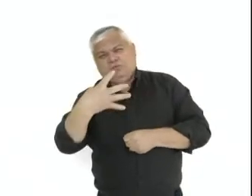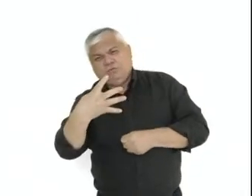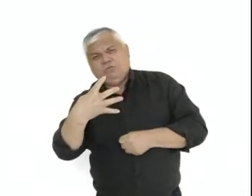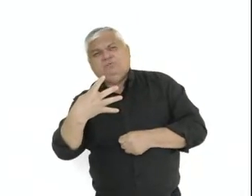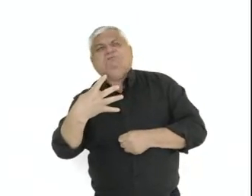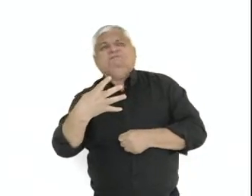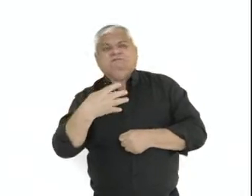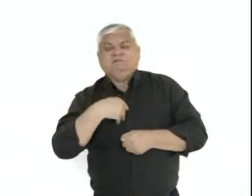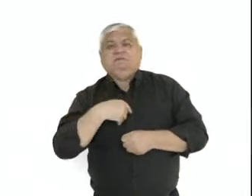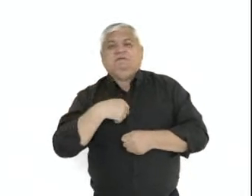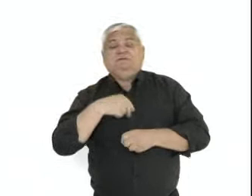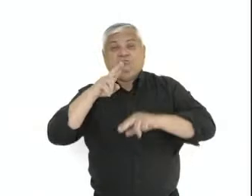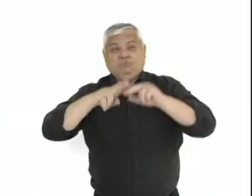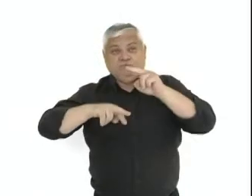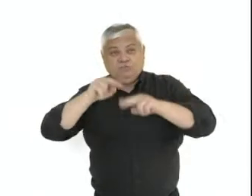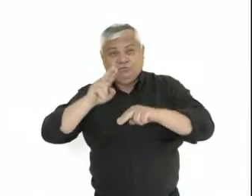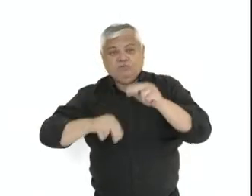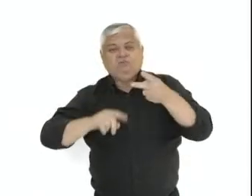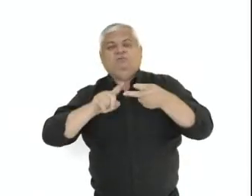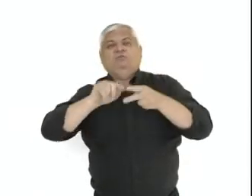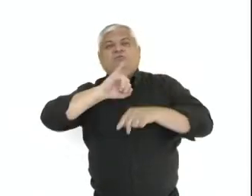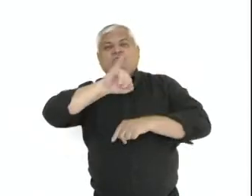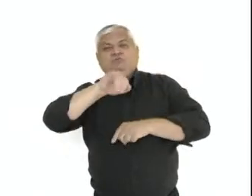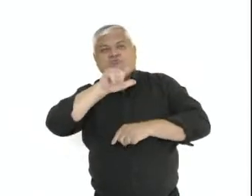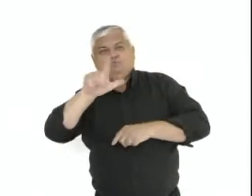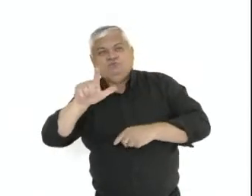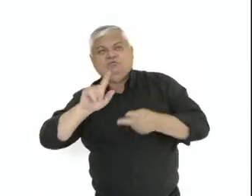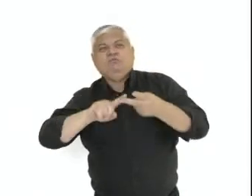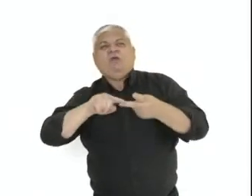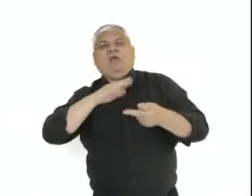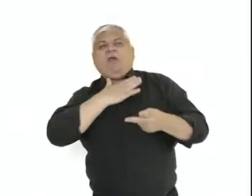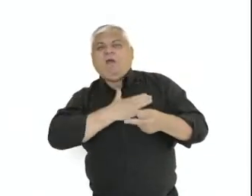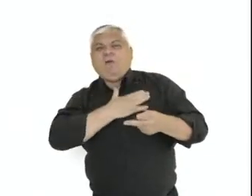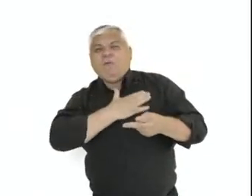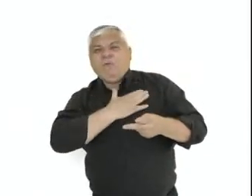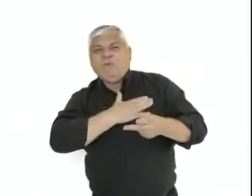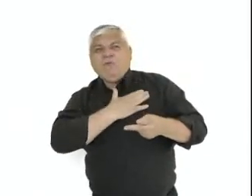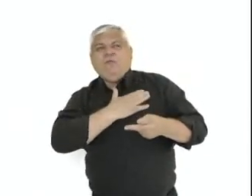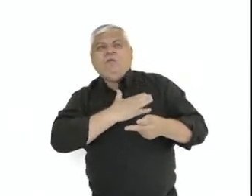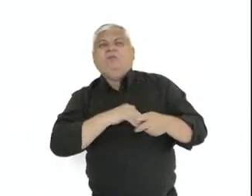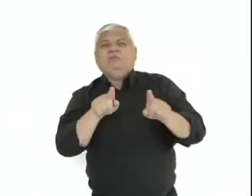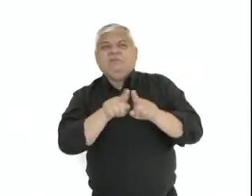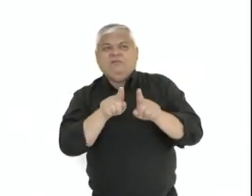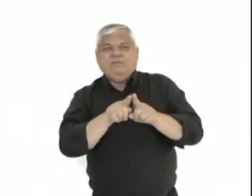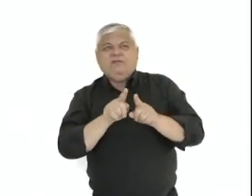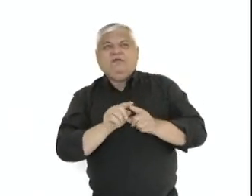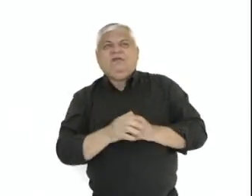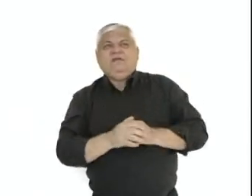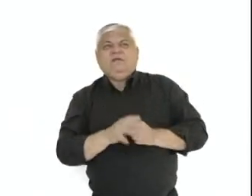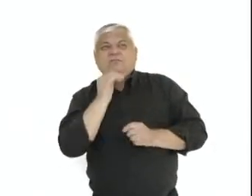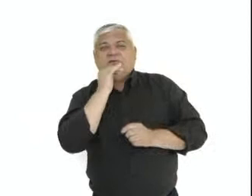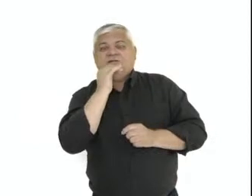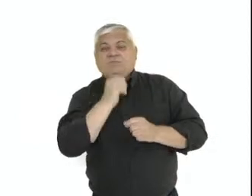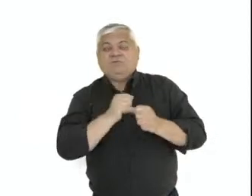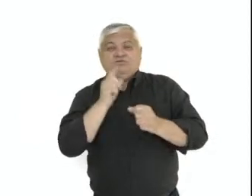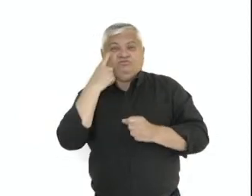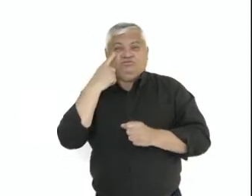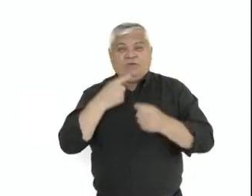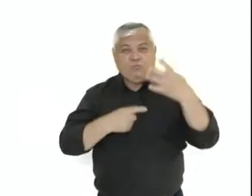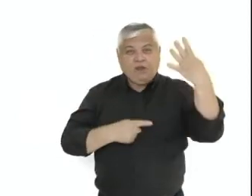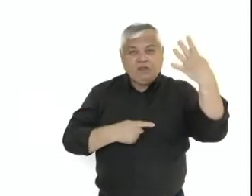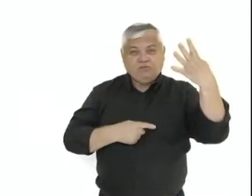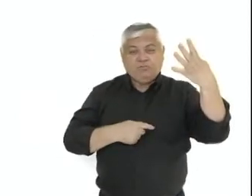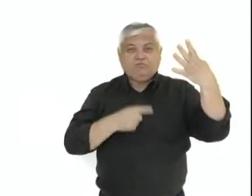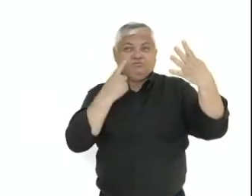mês 6, mês 7, mês 8 e no mês de agosto também, só que variando do dia 4 ao dia